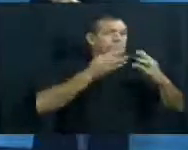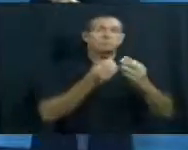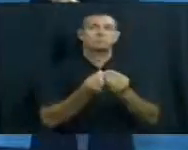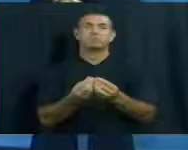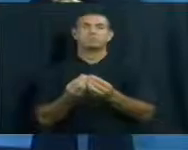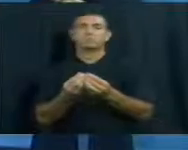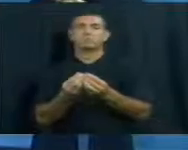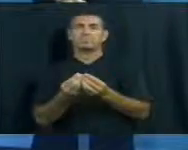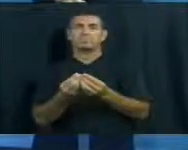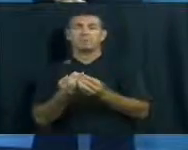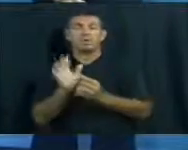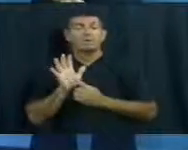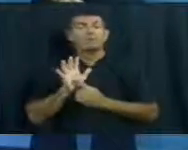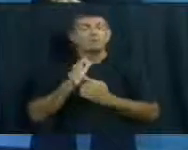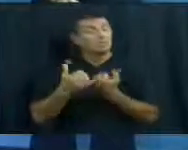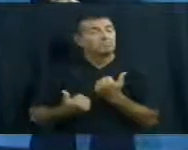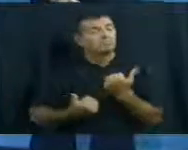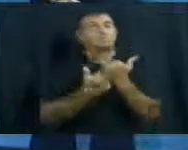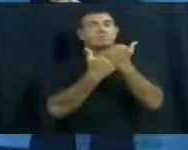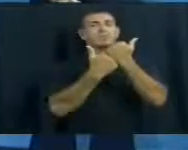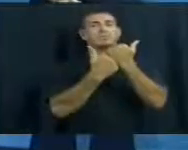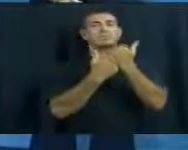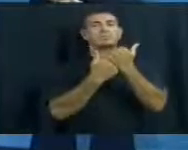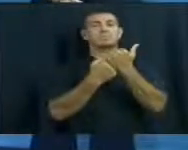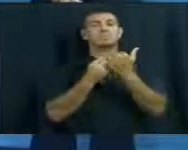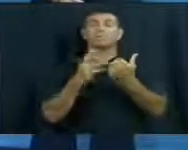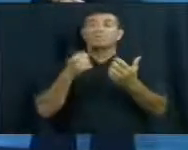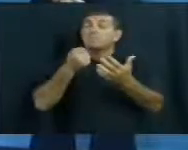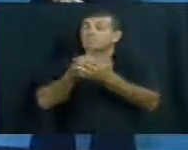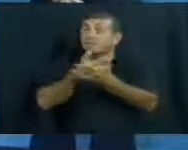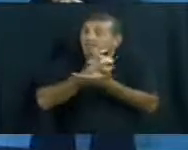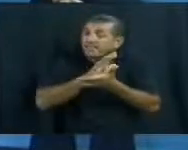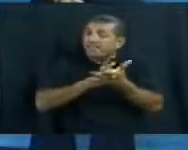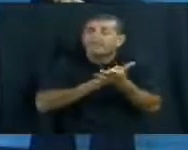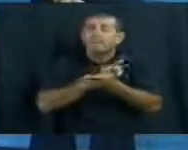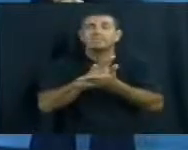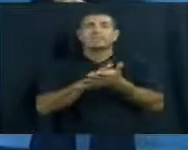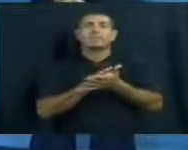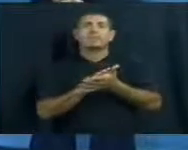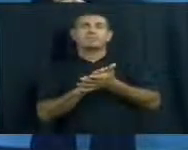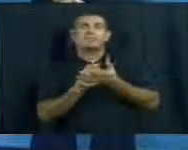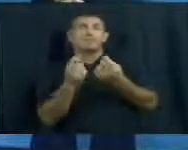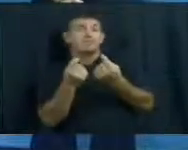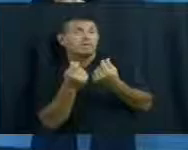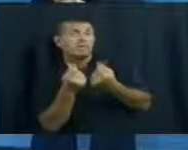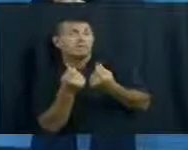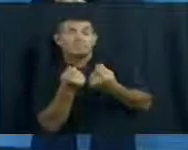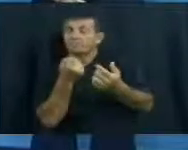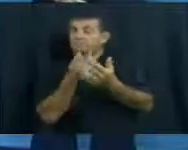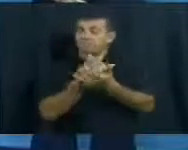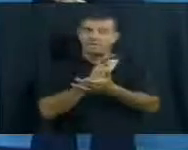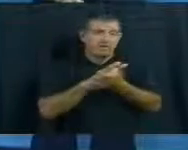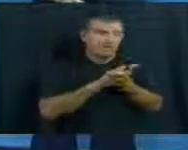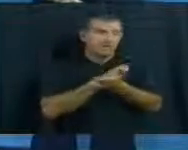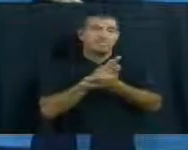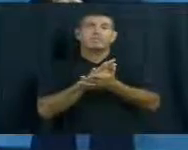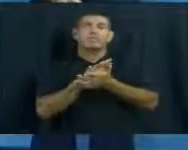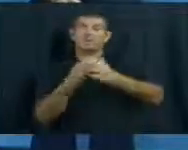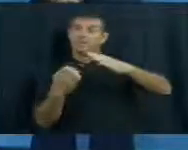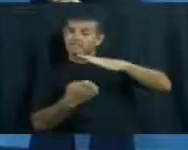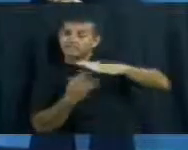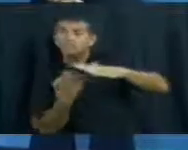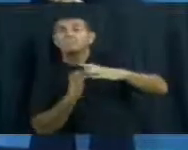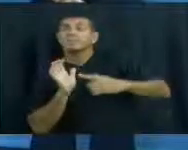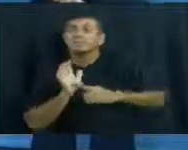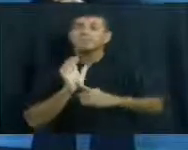dando condição de que o carnaval possa ser realizado. Mas os custos têm ficado junto com a iniciativa privada,